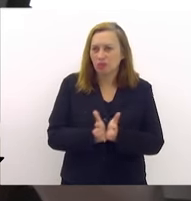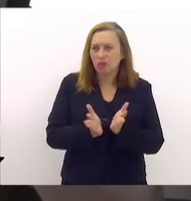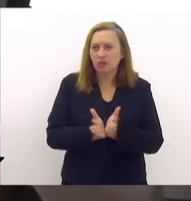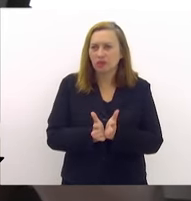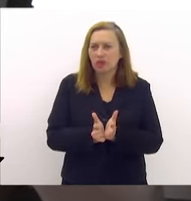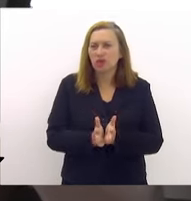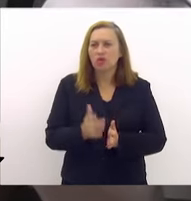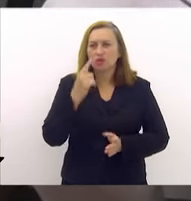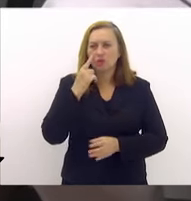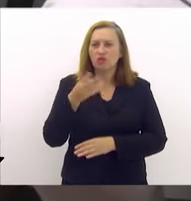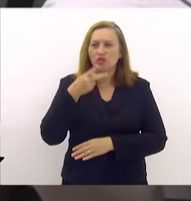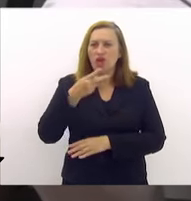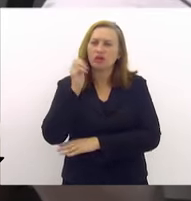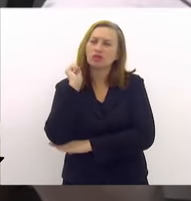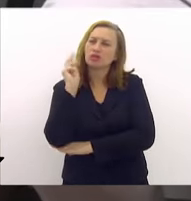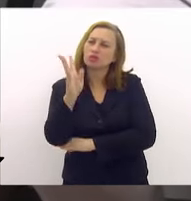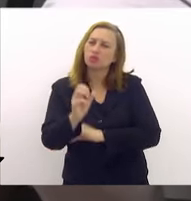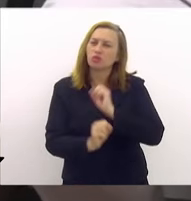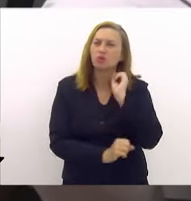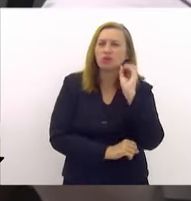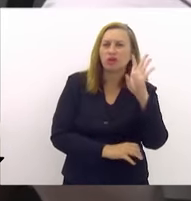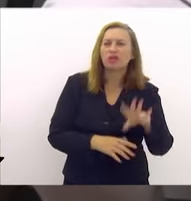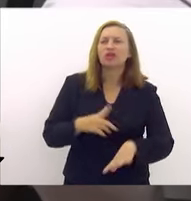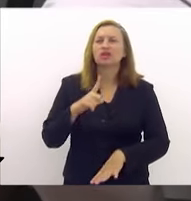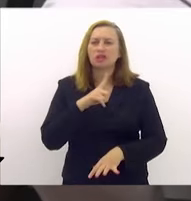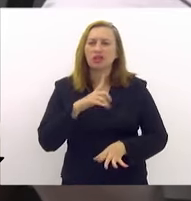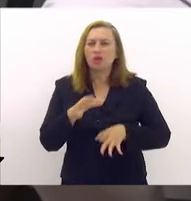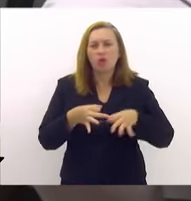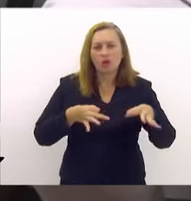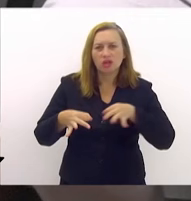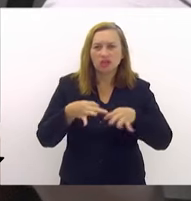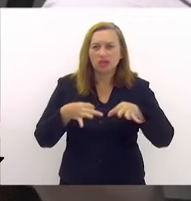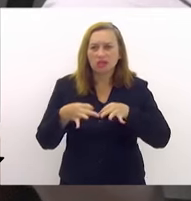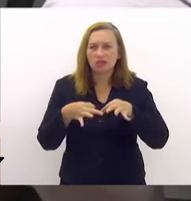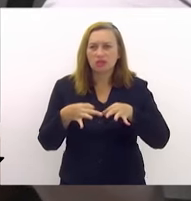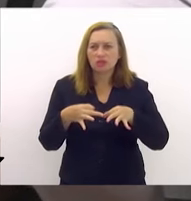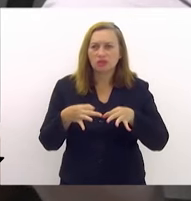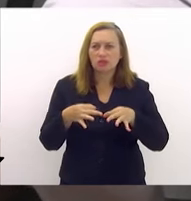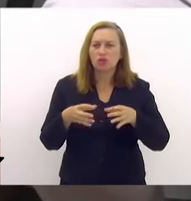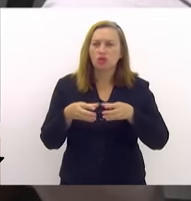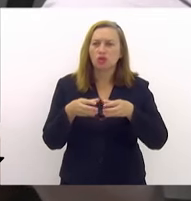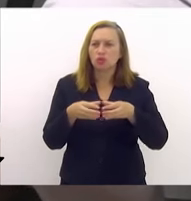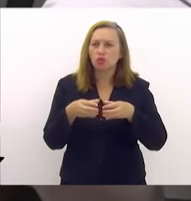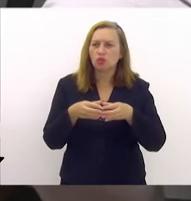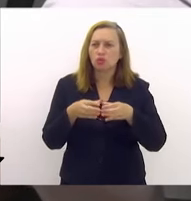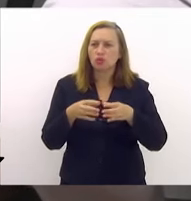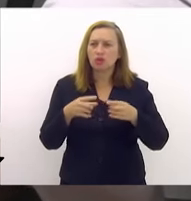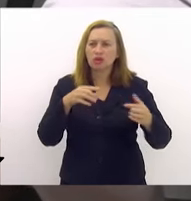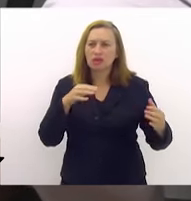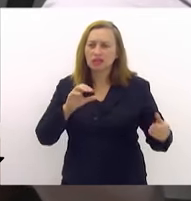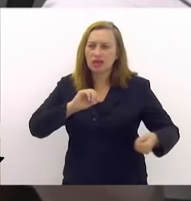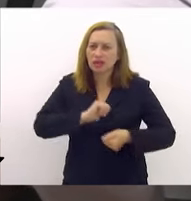ambiente, a gente sabe que tem organizações que cumprem, se enquadram, né, na ideia